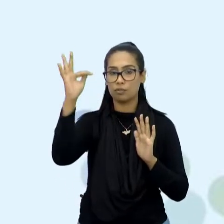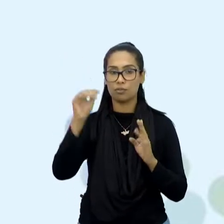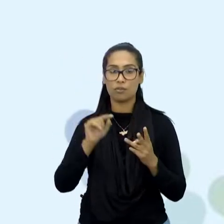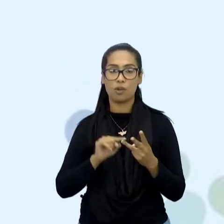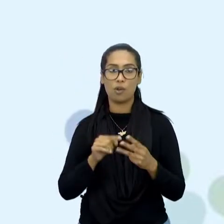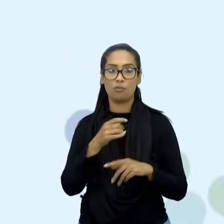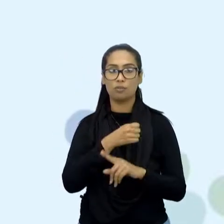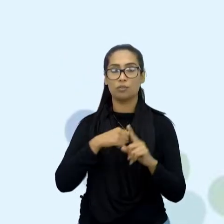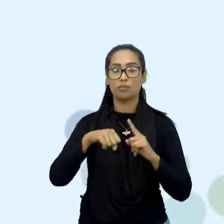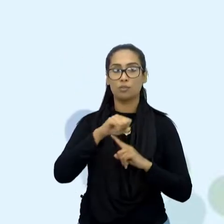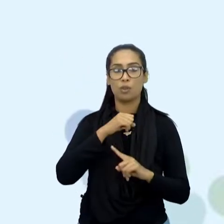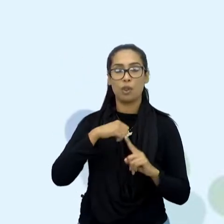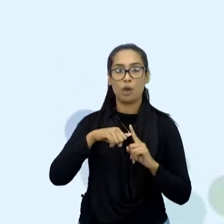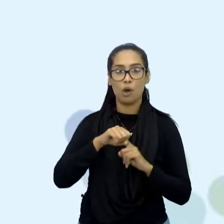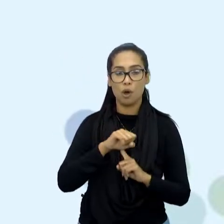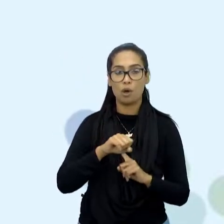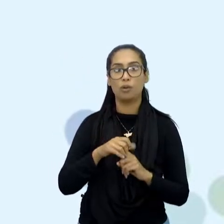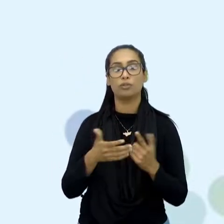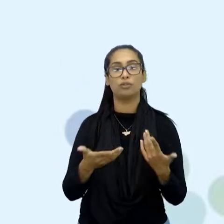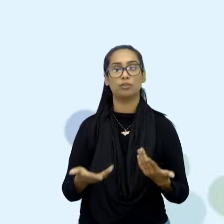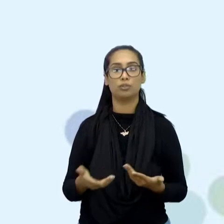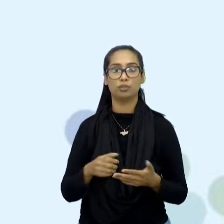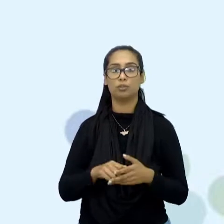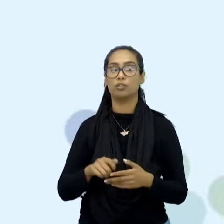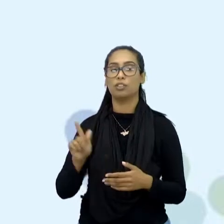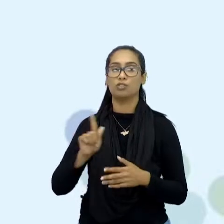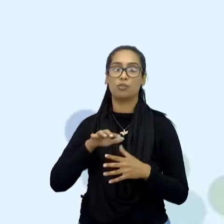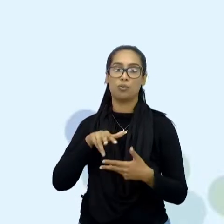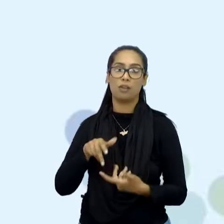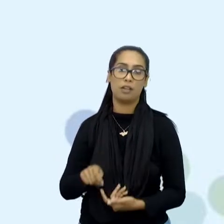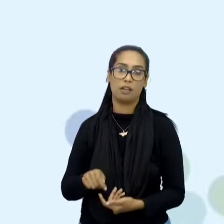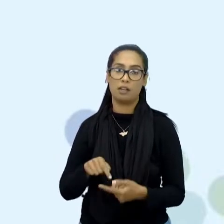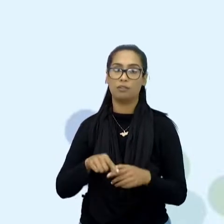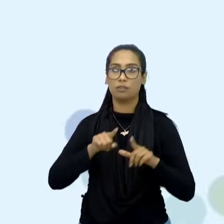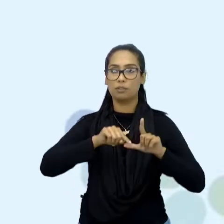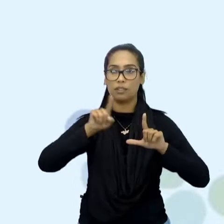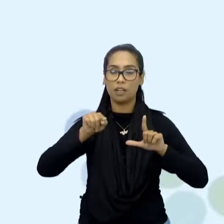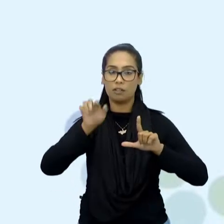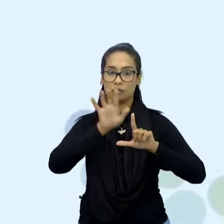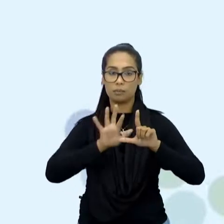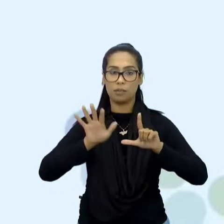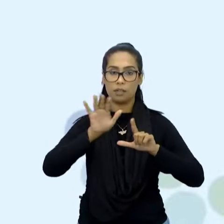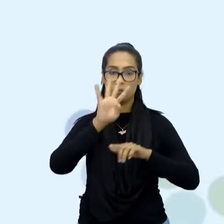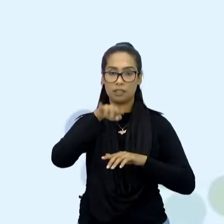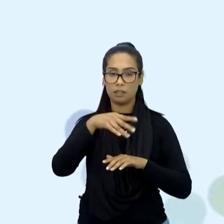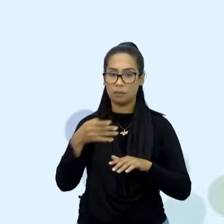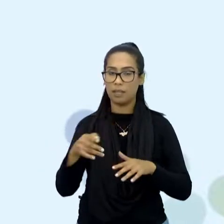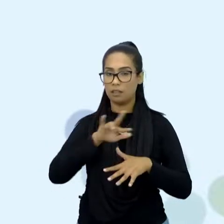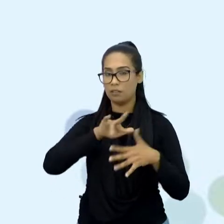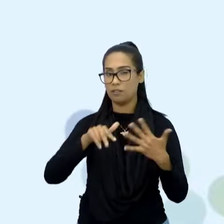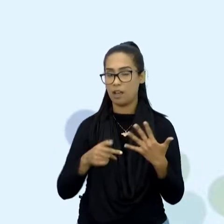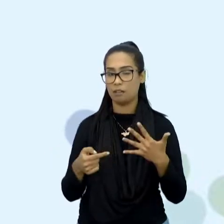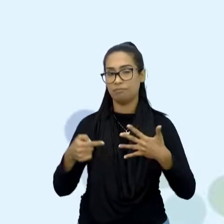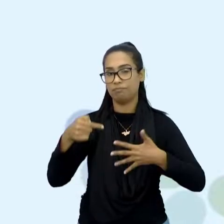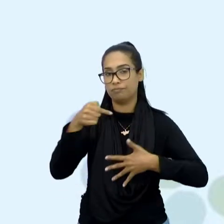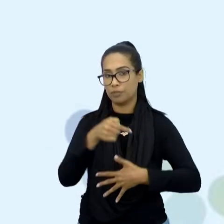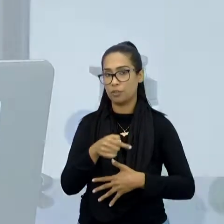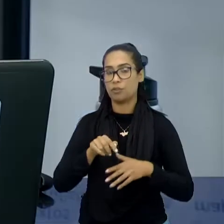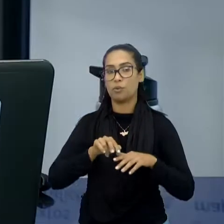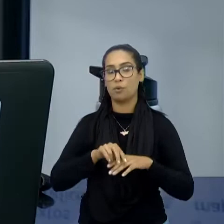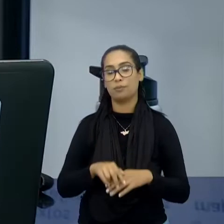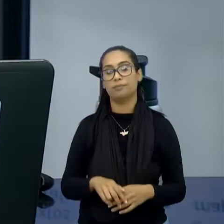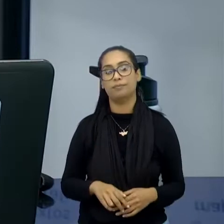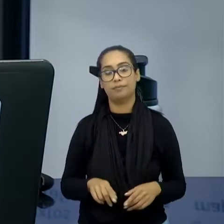sociológicos, documentos históricos e geográficos, gráficos, mapas, tabelas, tradições orais,